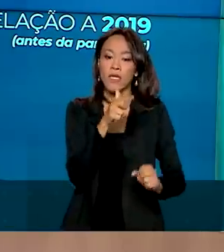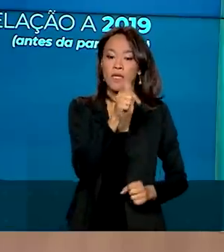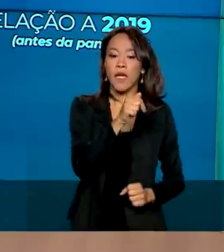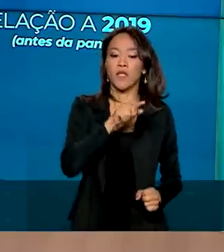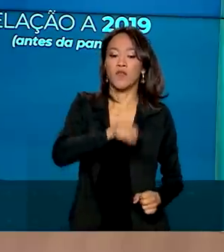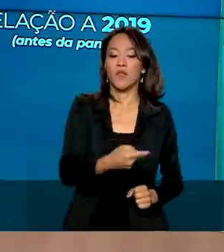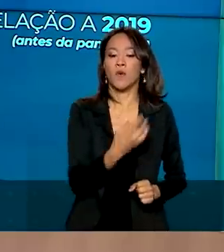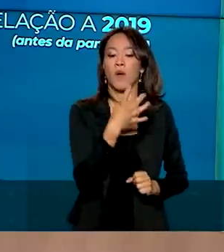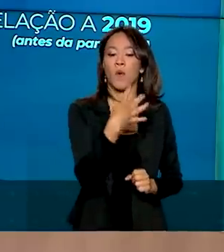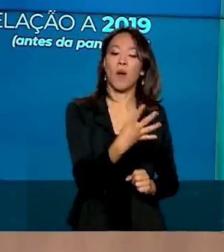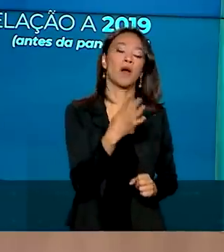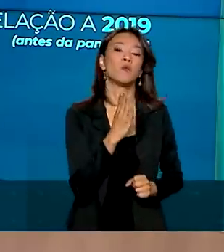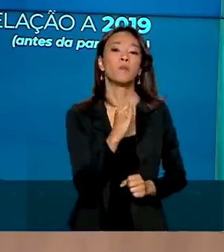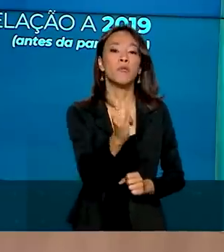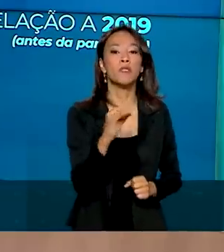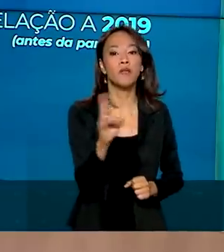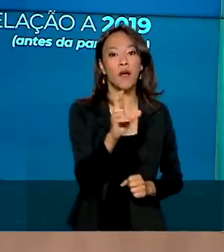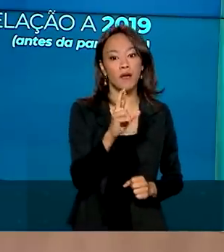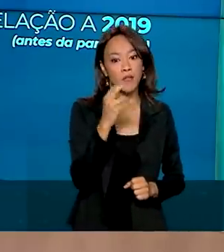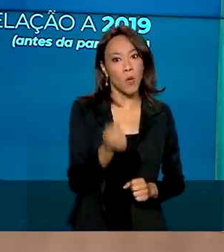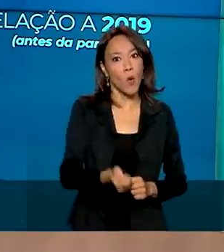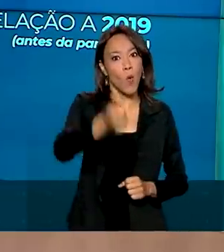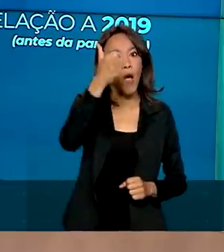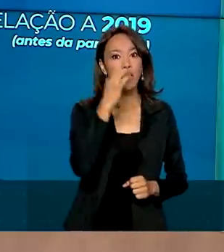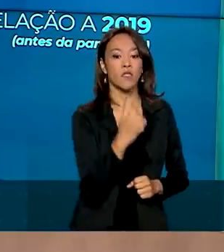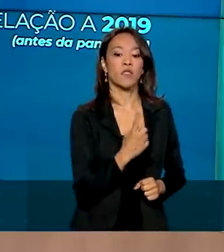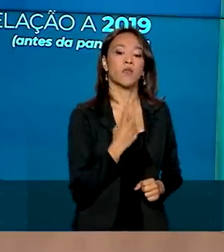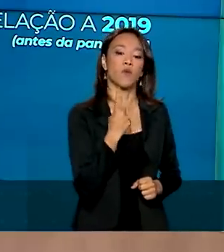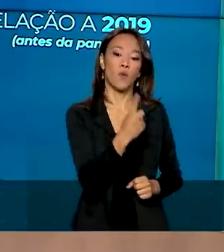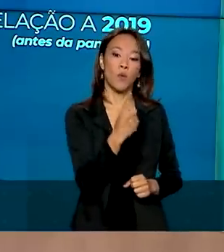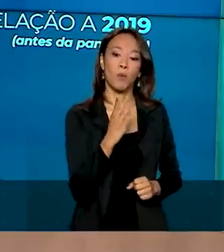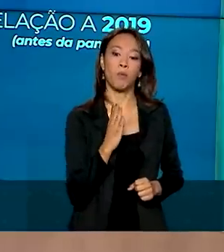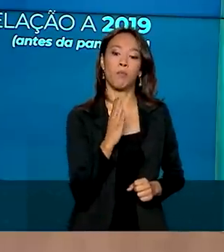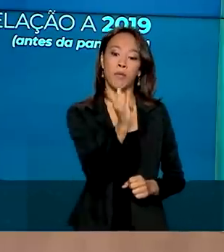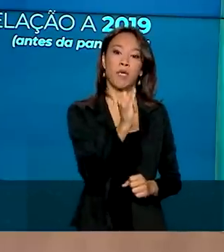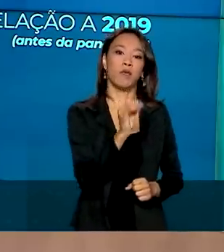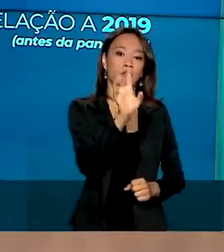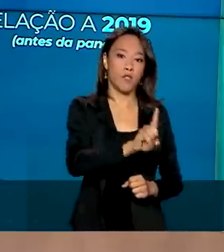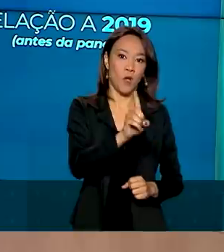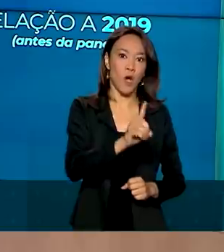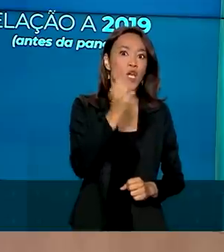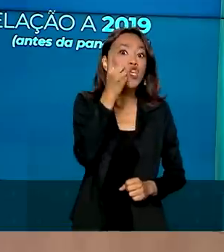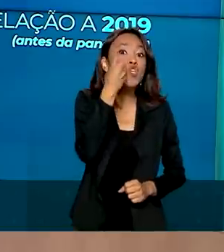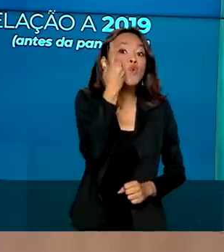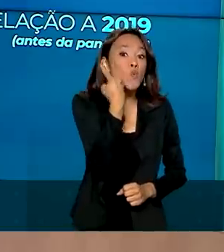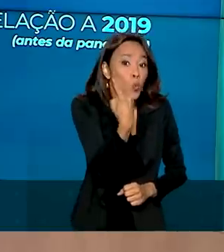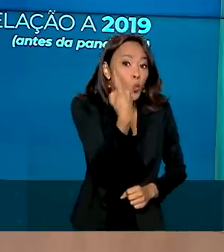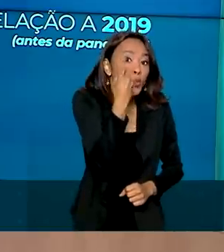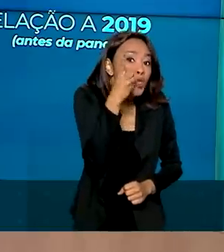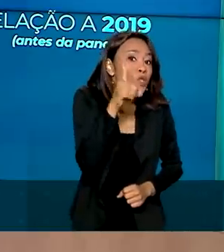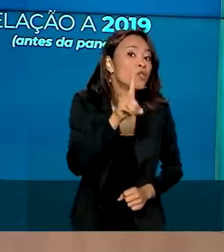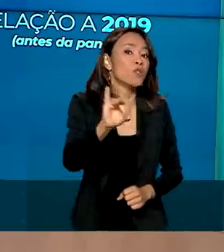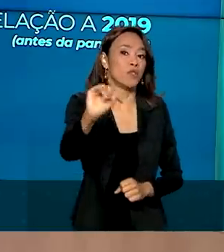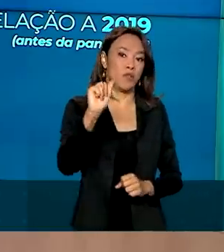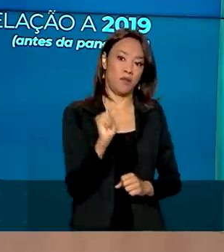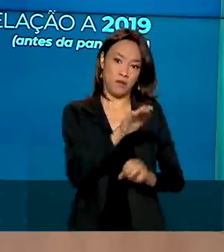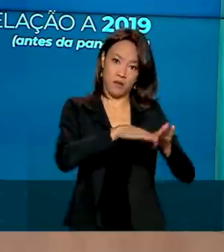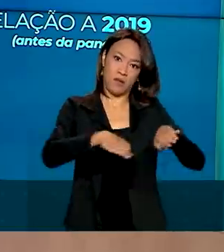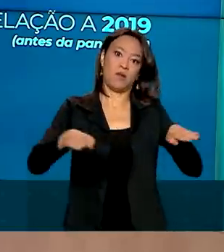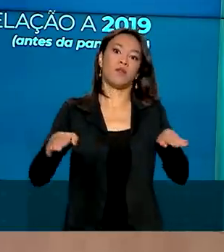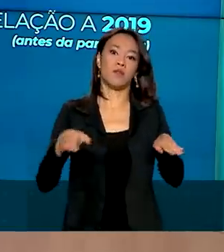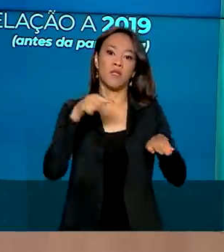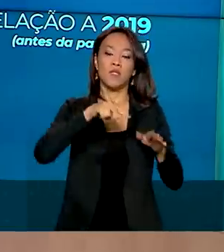7,4 milhões de reais veja quase 1 milhão e meio de Dólares apenas em um dia apenas um dia da criança o que